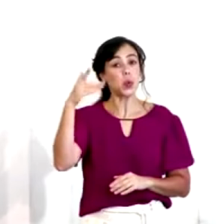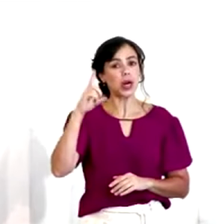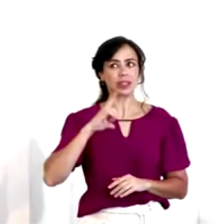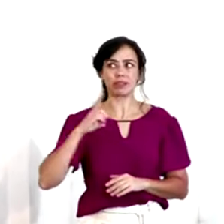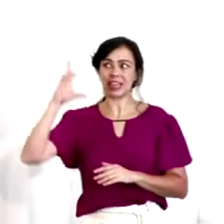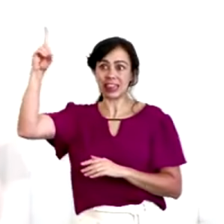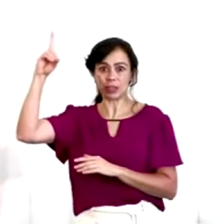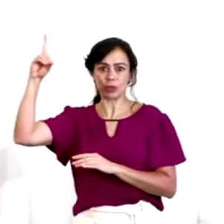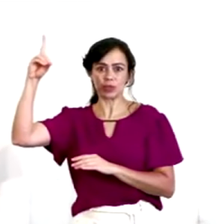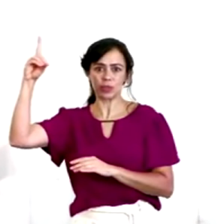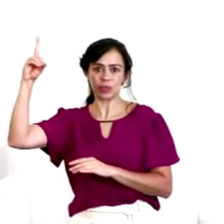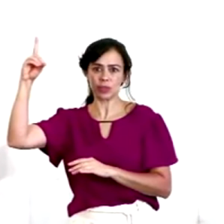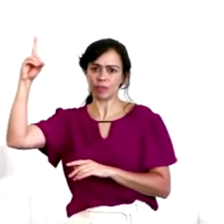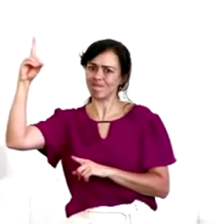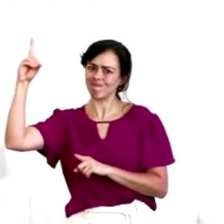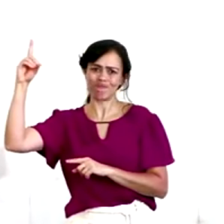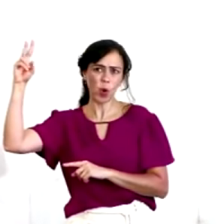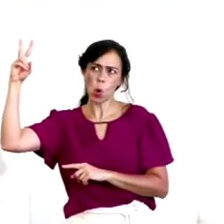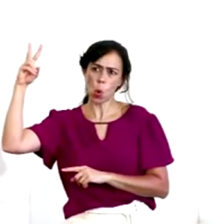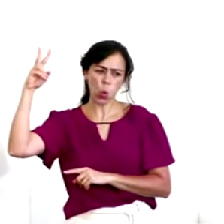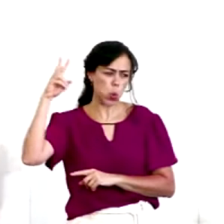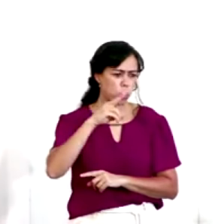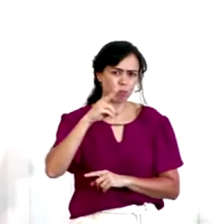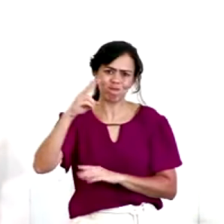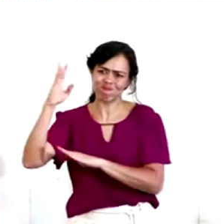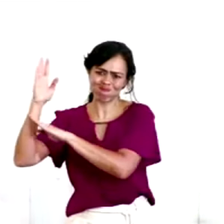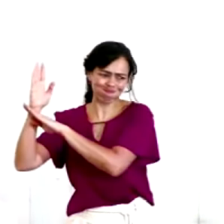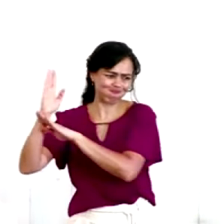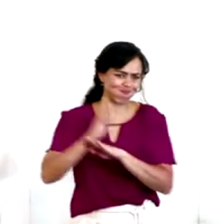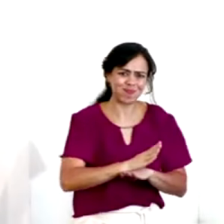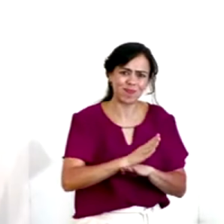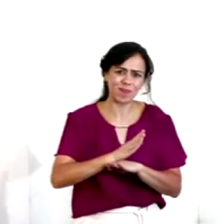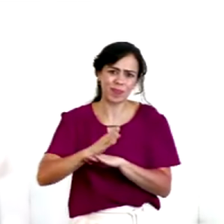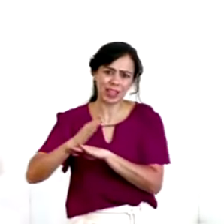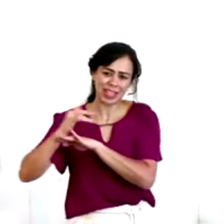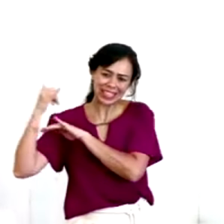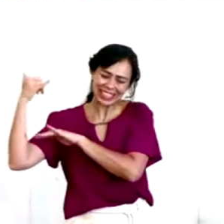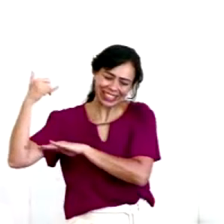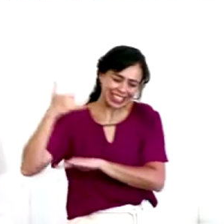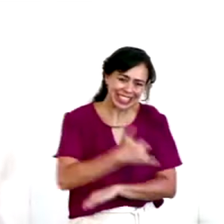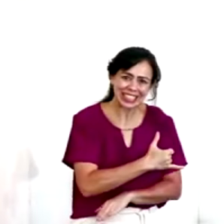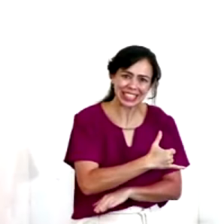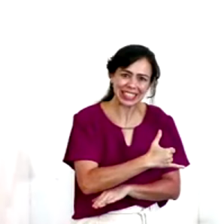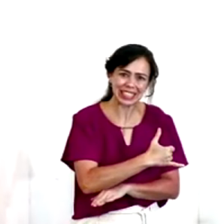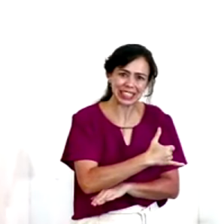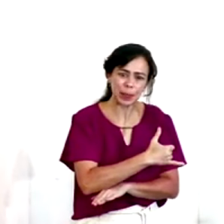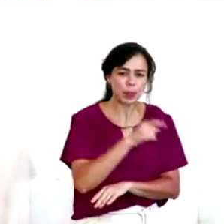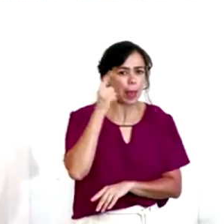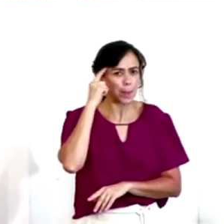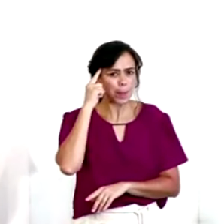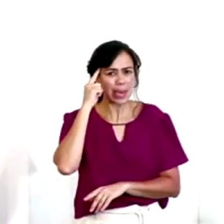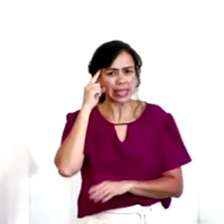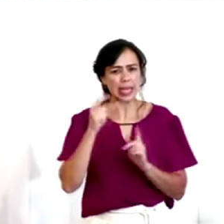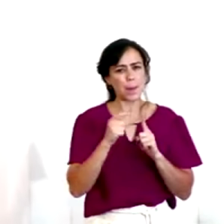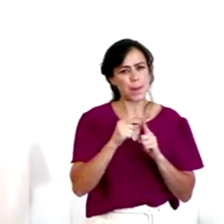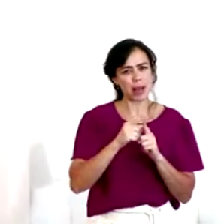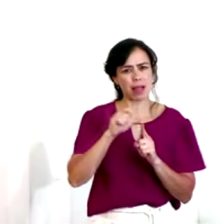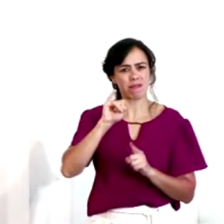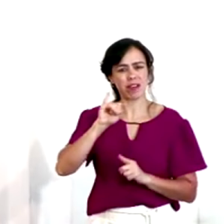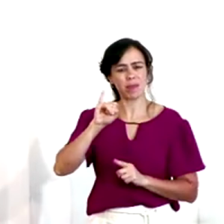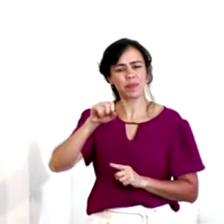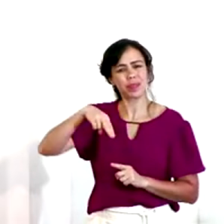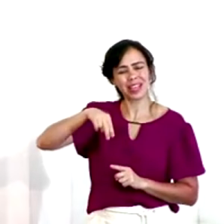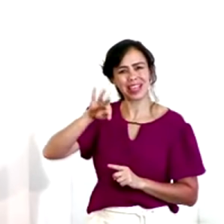intervenção, ela é inapropriada. Na realidade, Deus